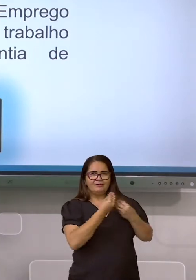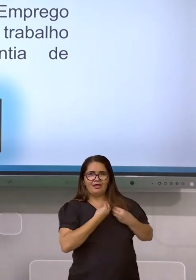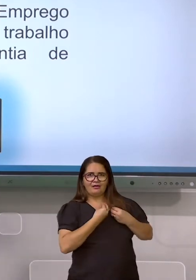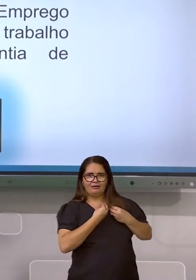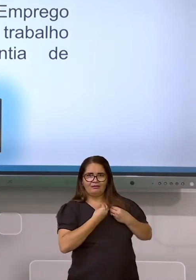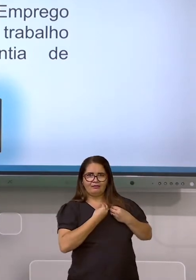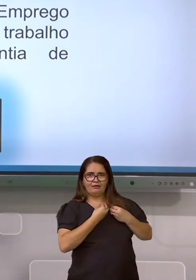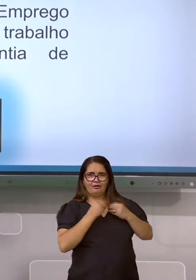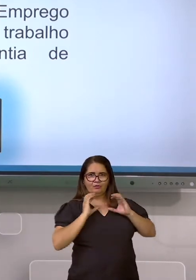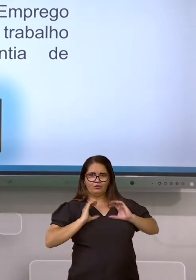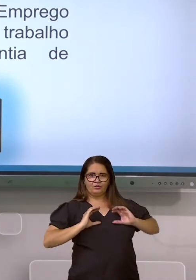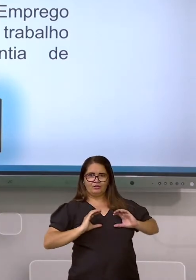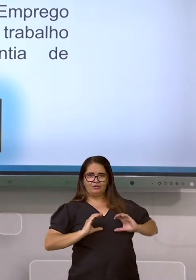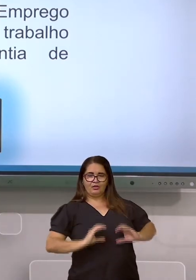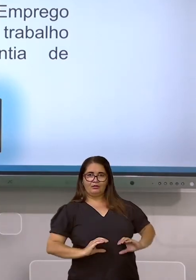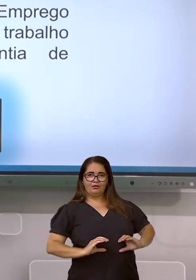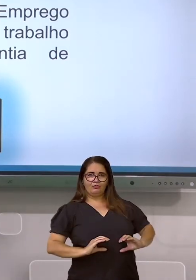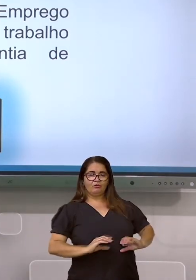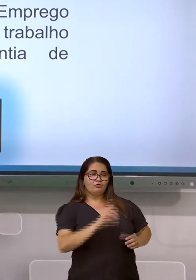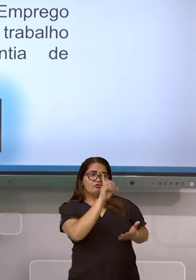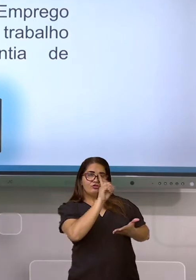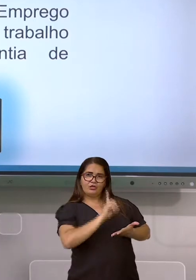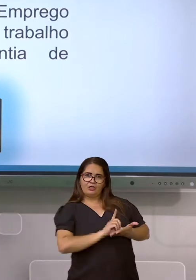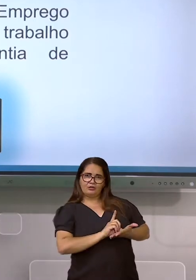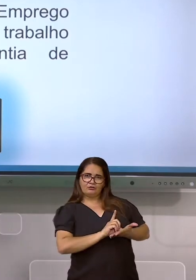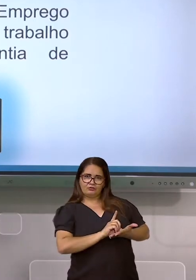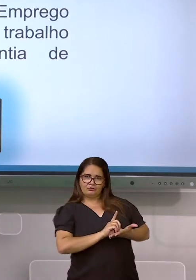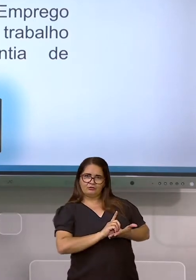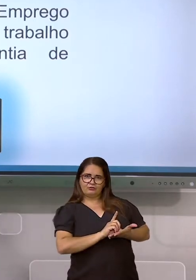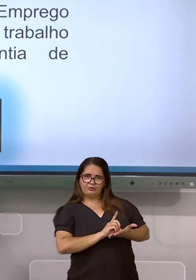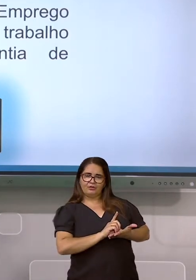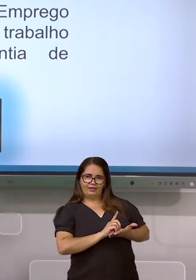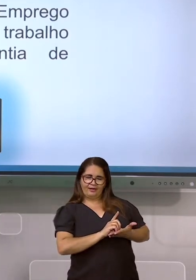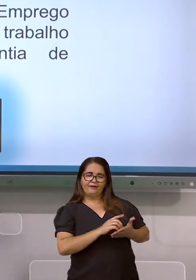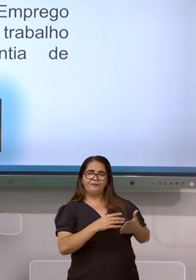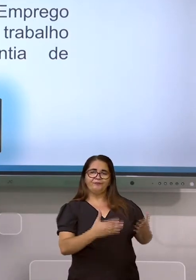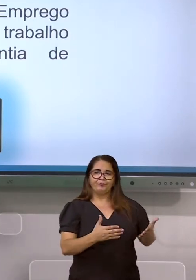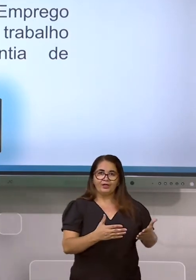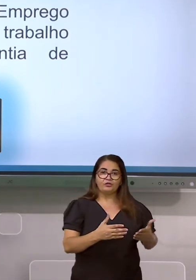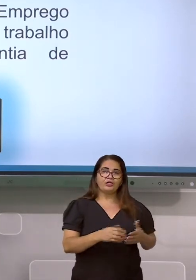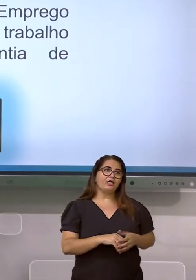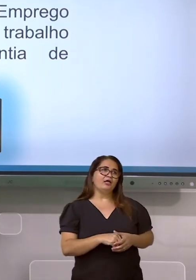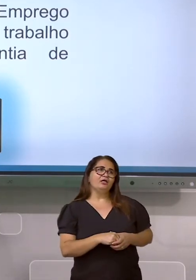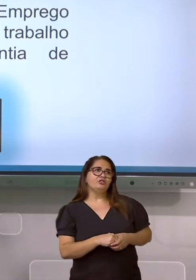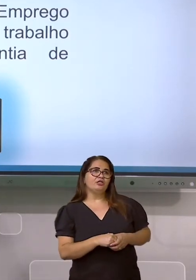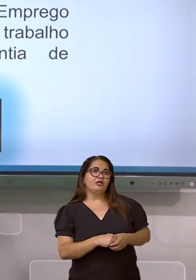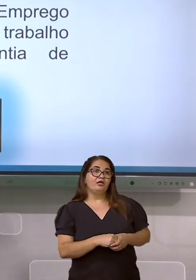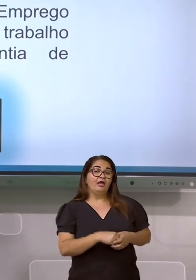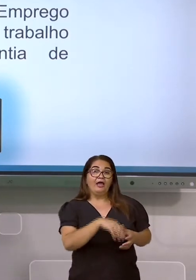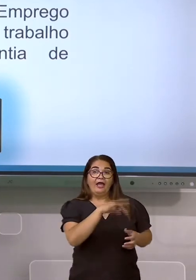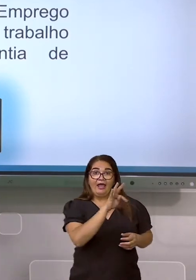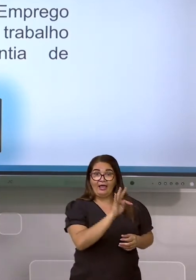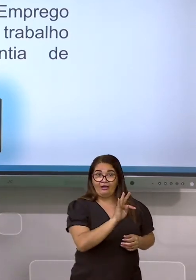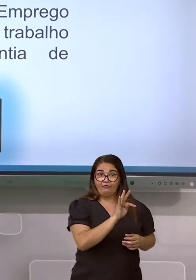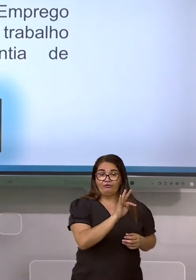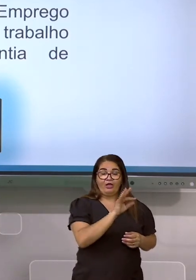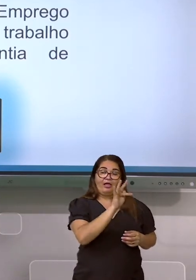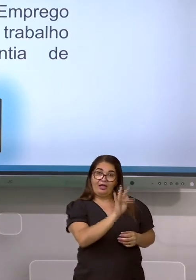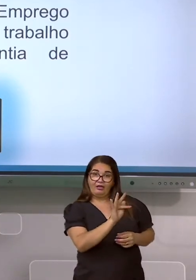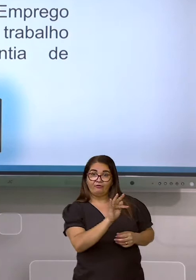estamos vivendo, isso é interessante. Perpassa até pela questão